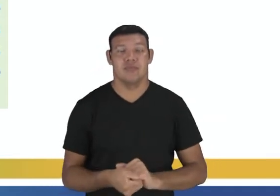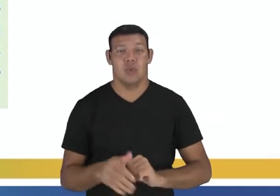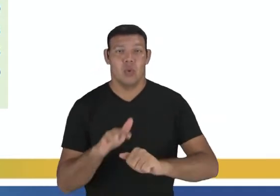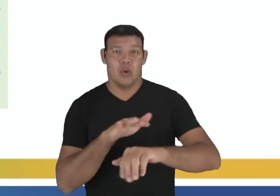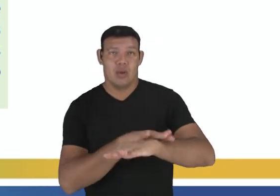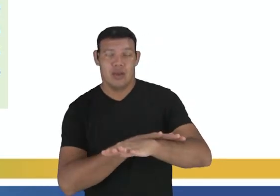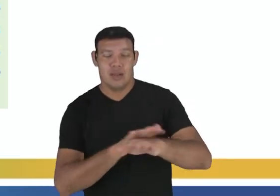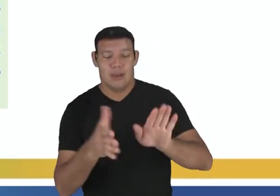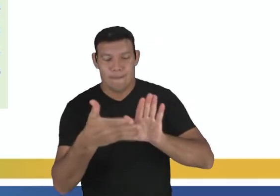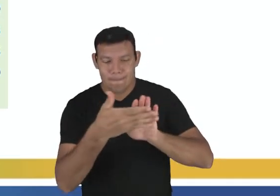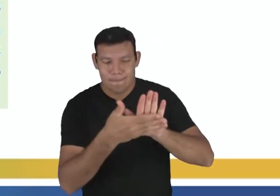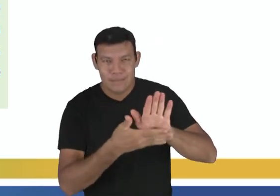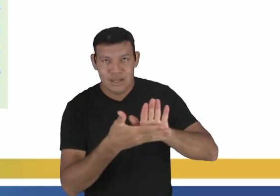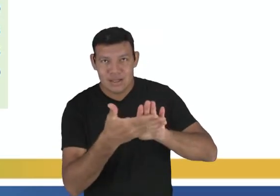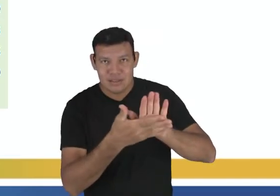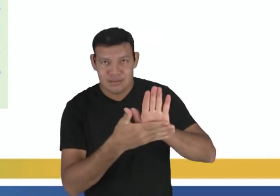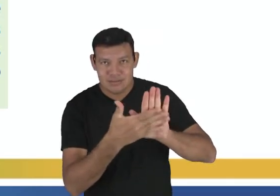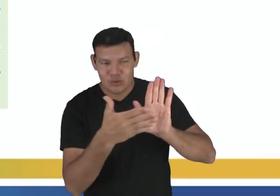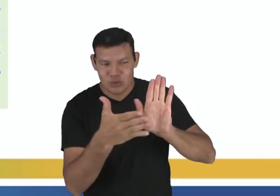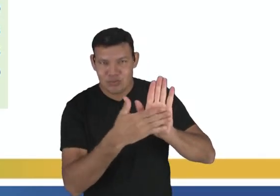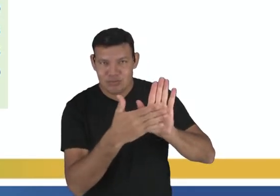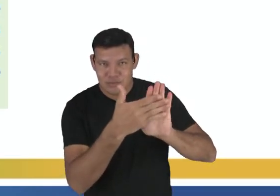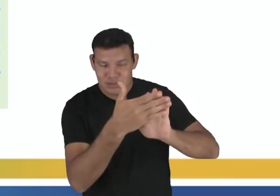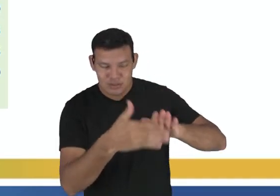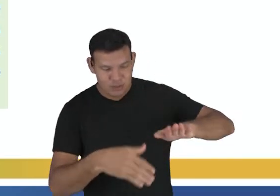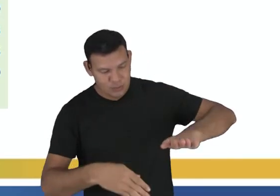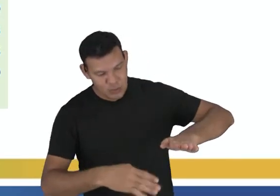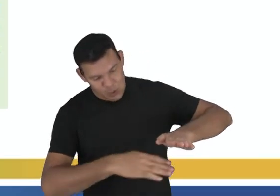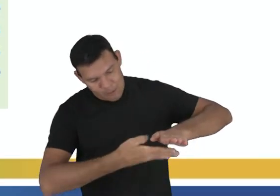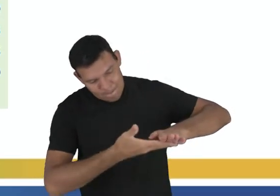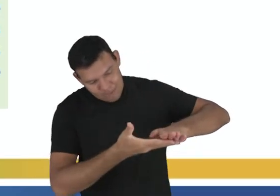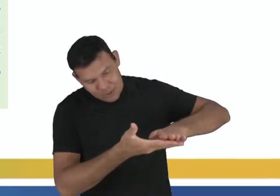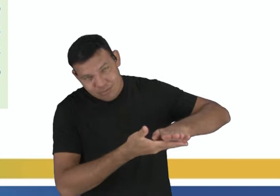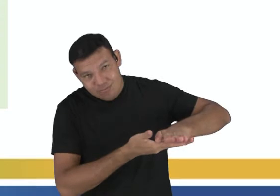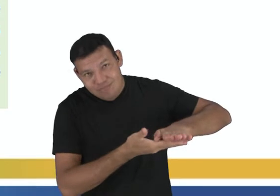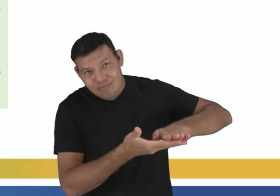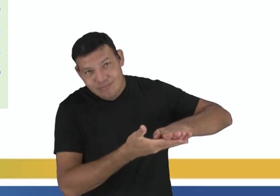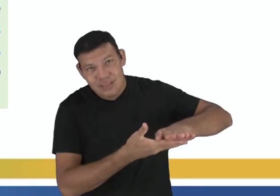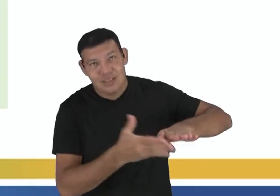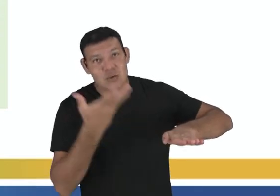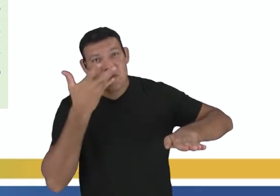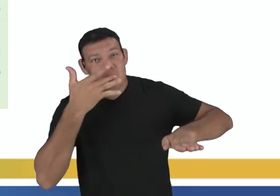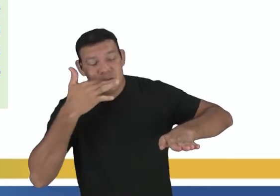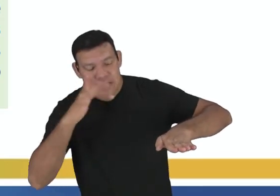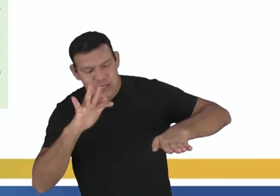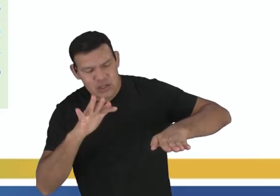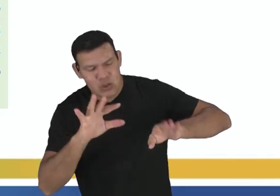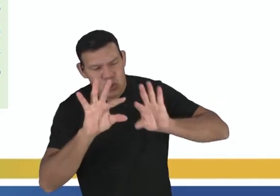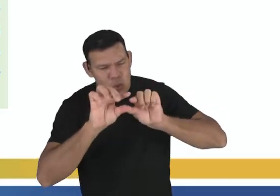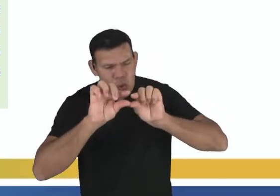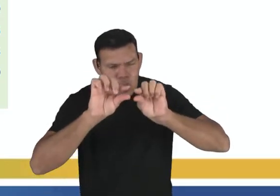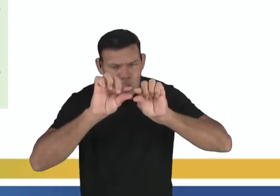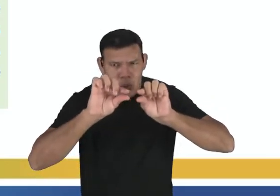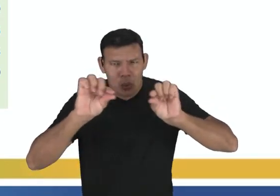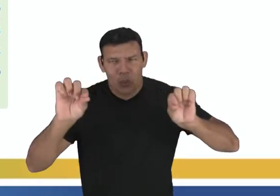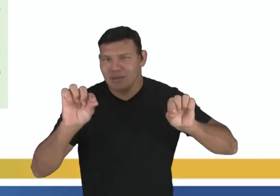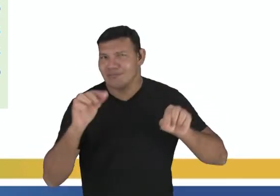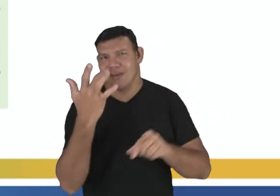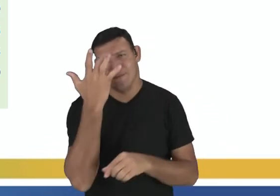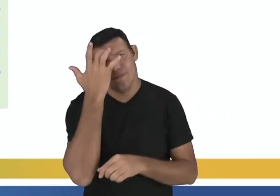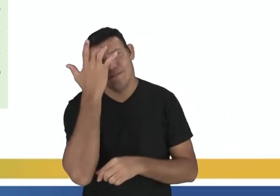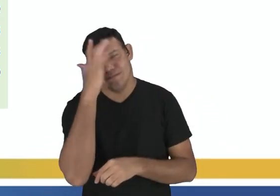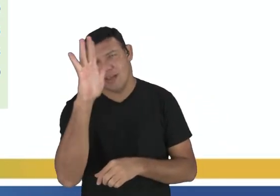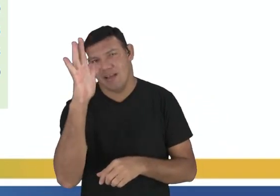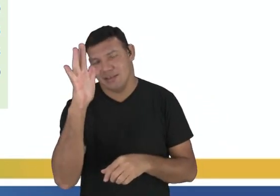tem a pele a planta do pé, geralmente é o lugar que os parasitas mais entram. Então a planta do pé de uma criança ela tem a pele mais fina, então é mais